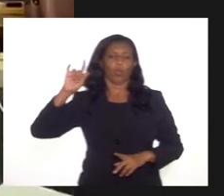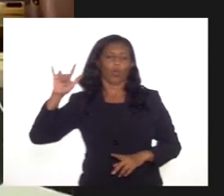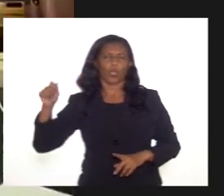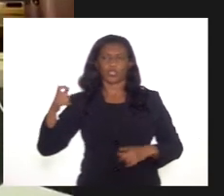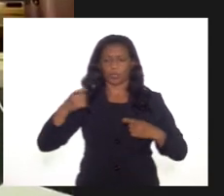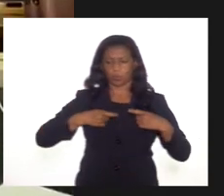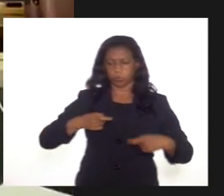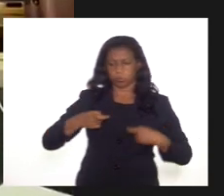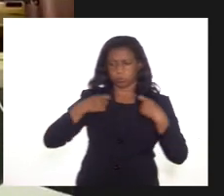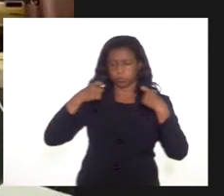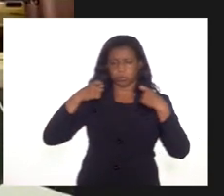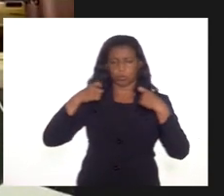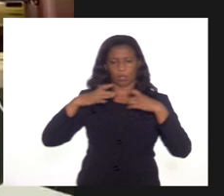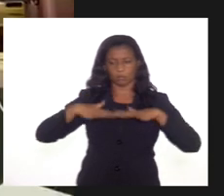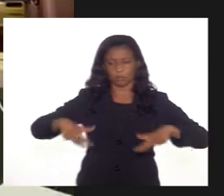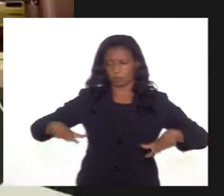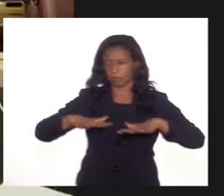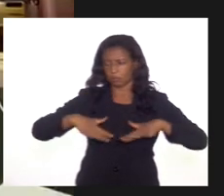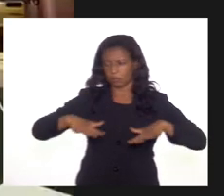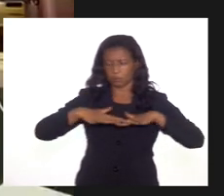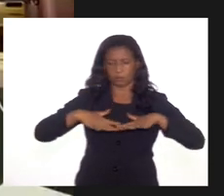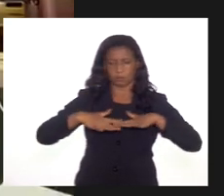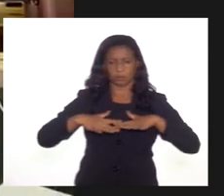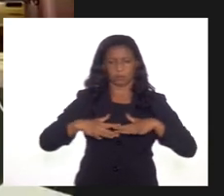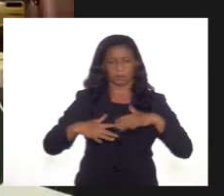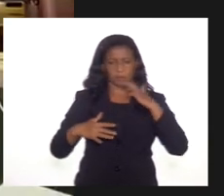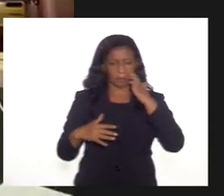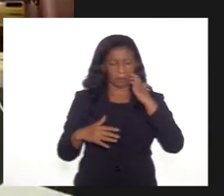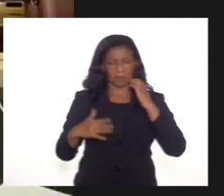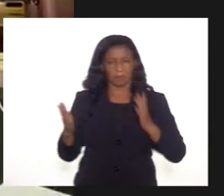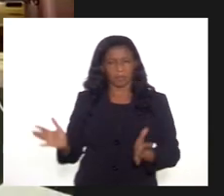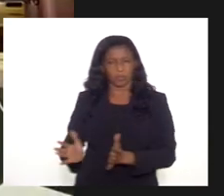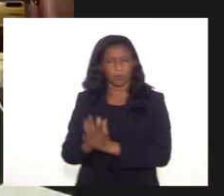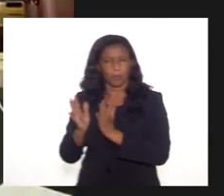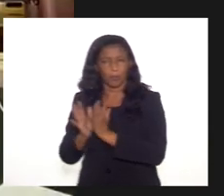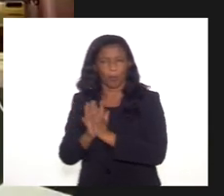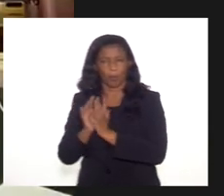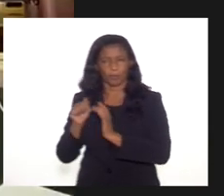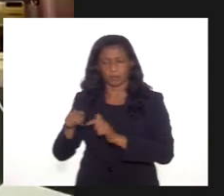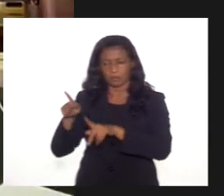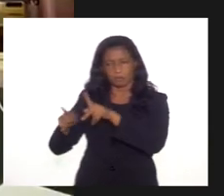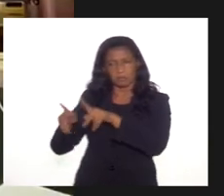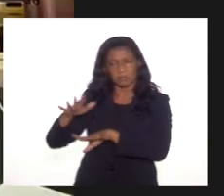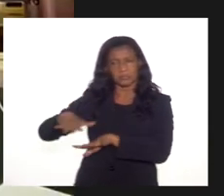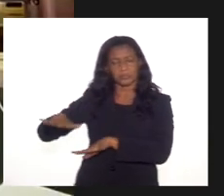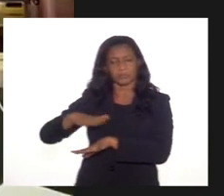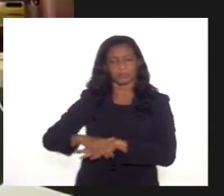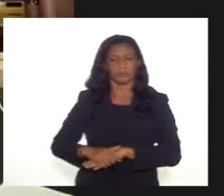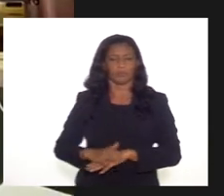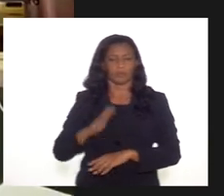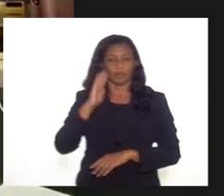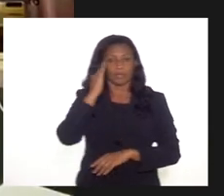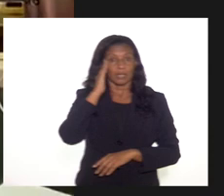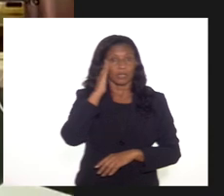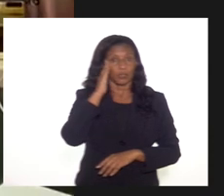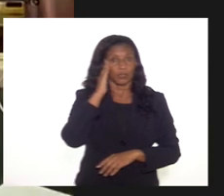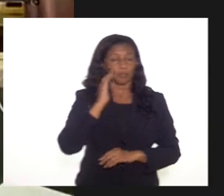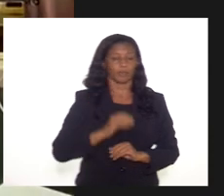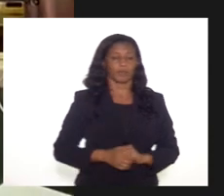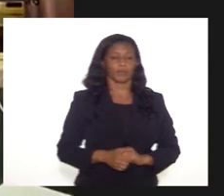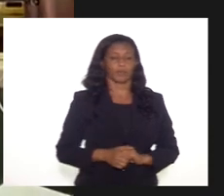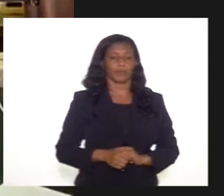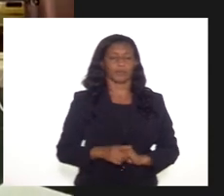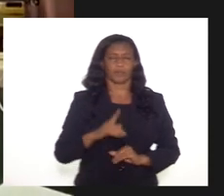guerra aos espaços mais favelizados e empobrecidos da nossa população, entendimento que